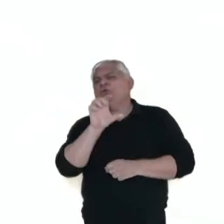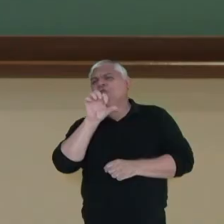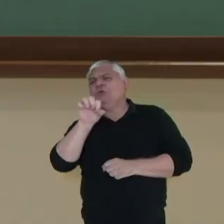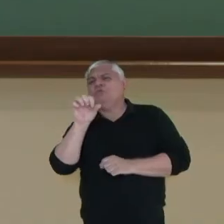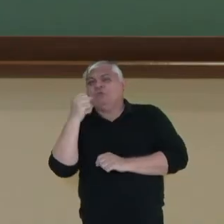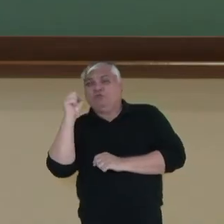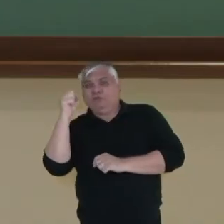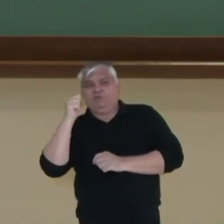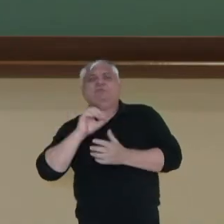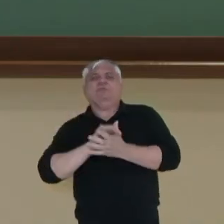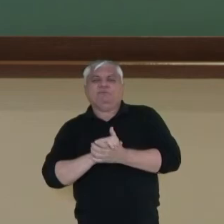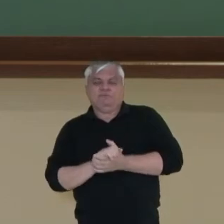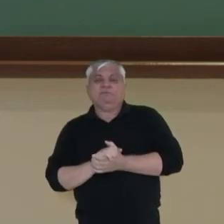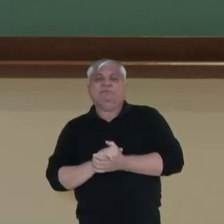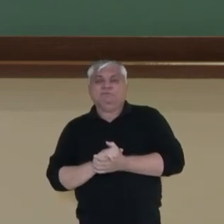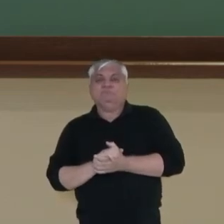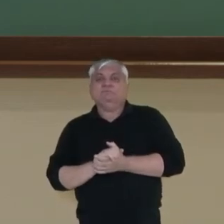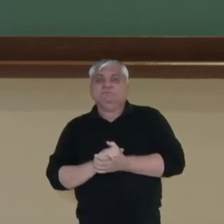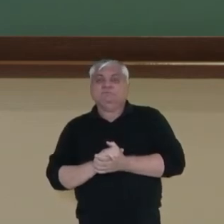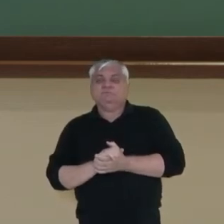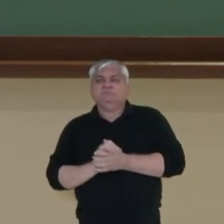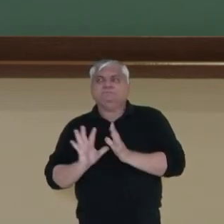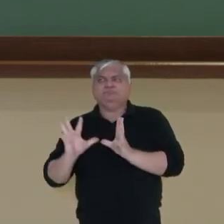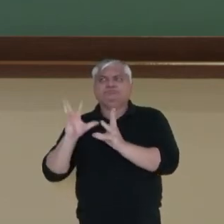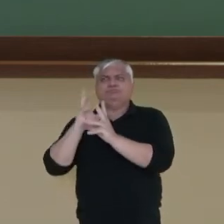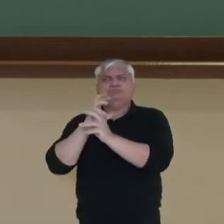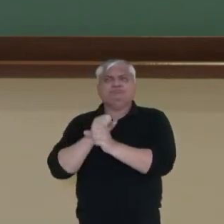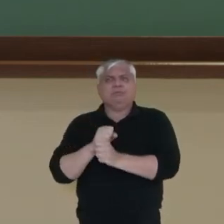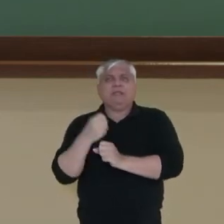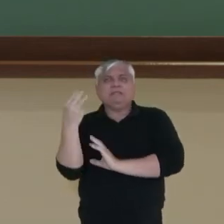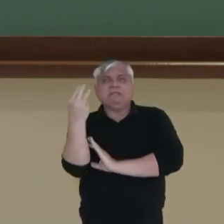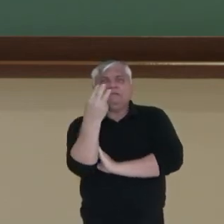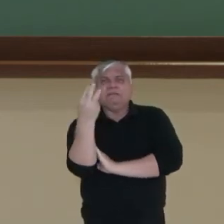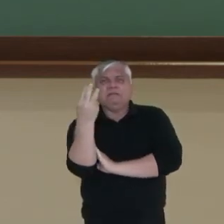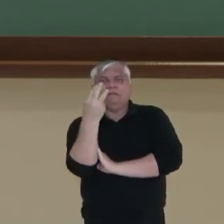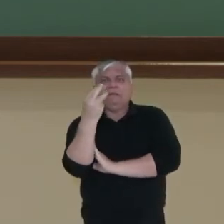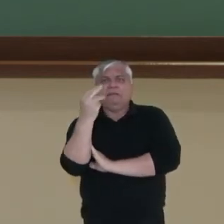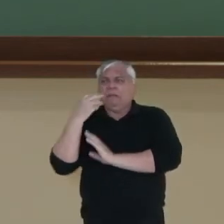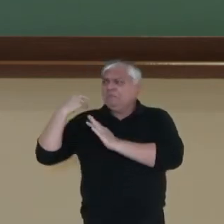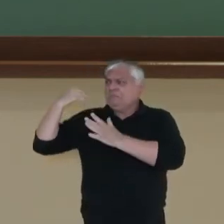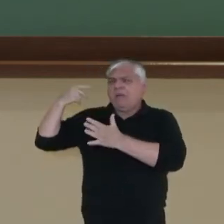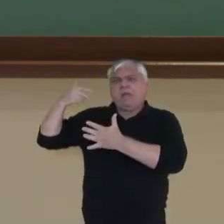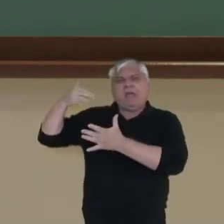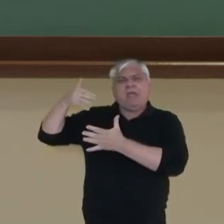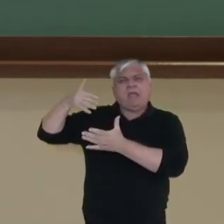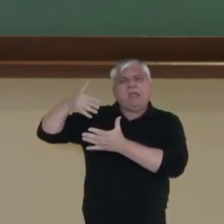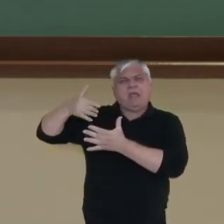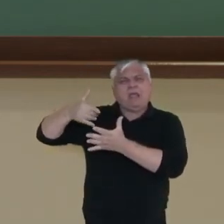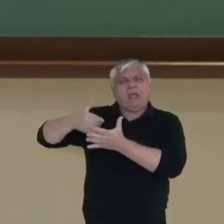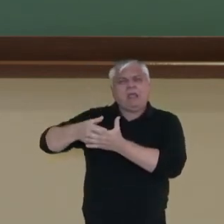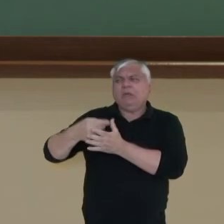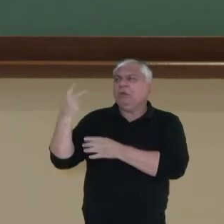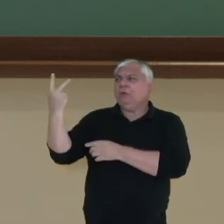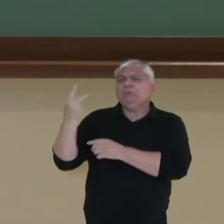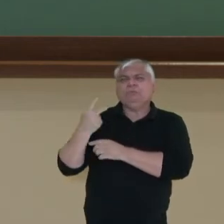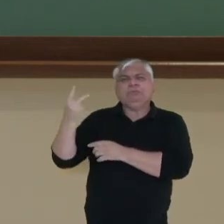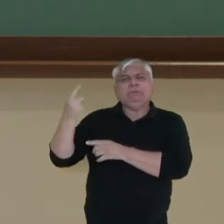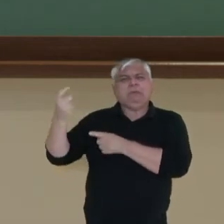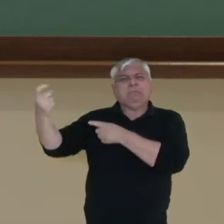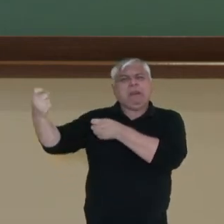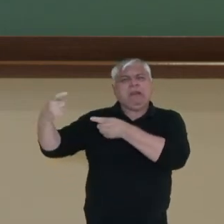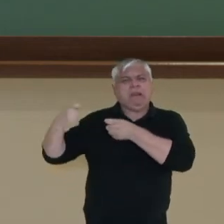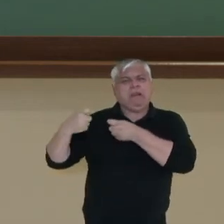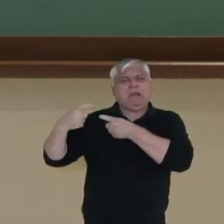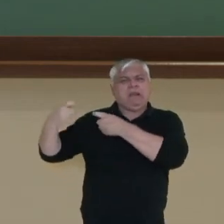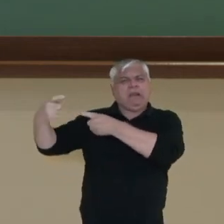1988. Então, pelo menos já fazem 33 anos que os dois países que vivem uma real